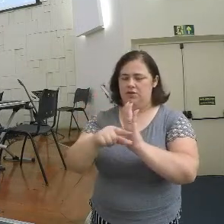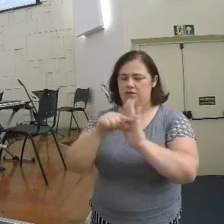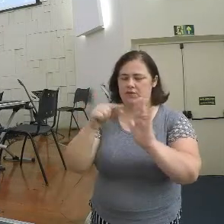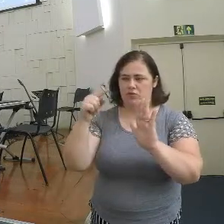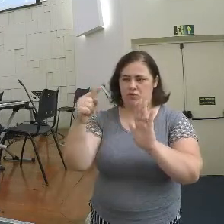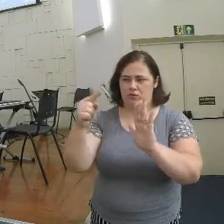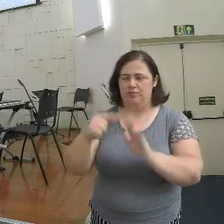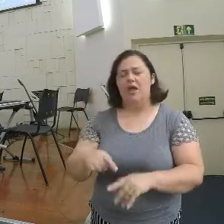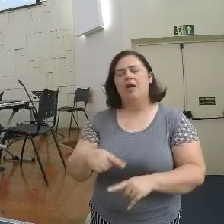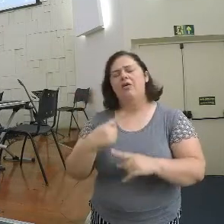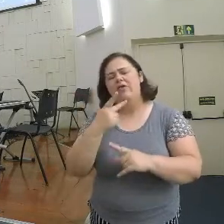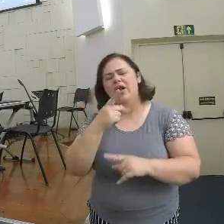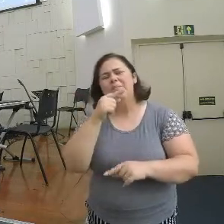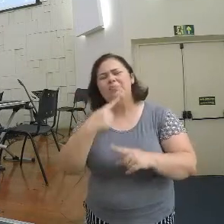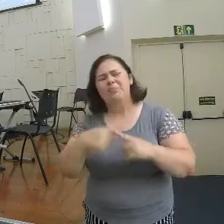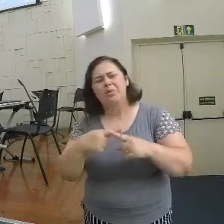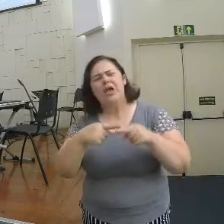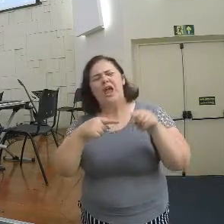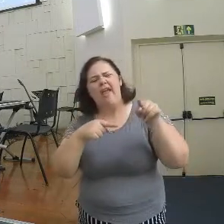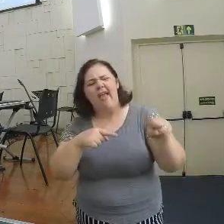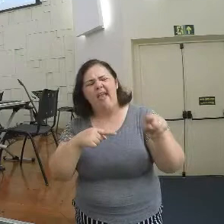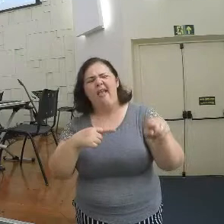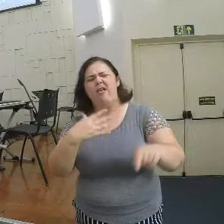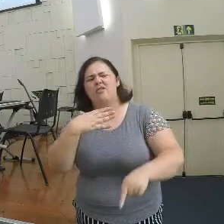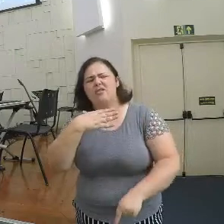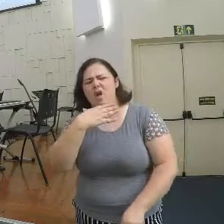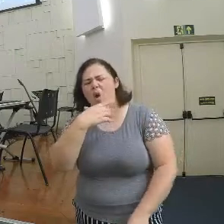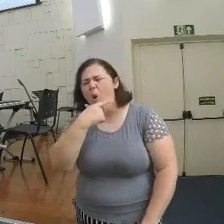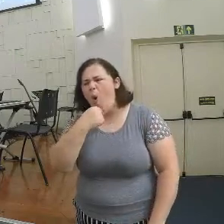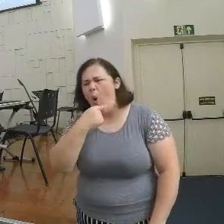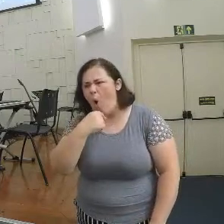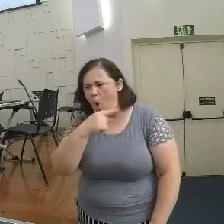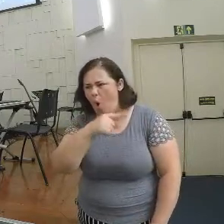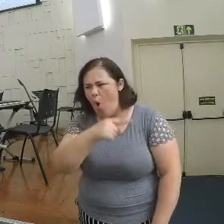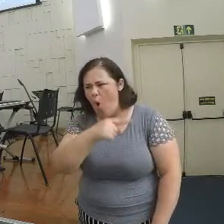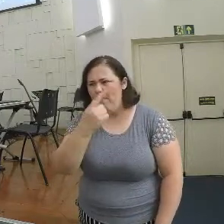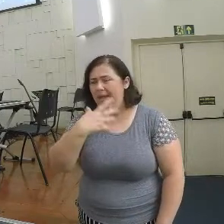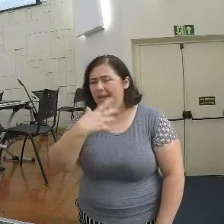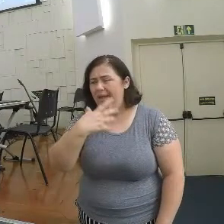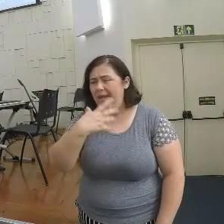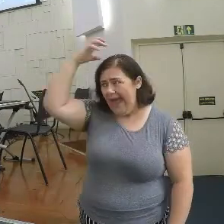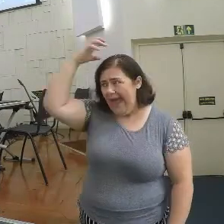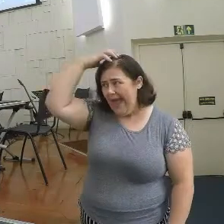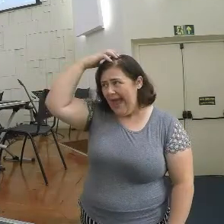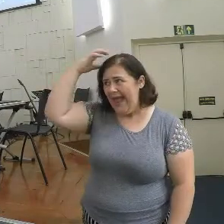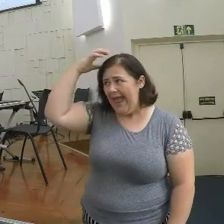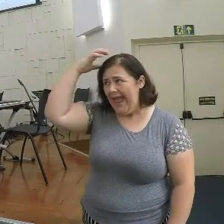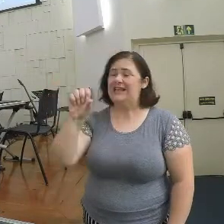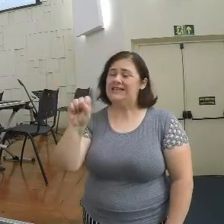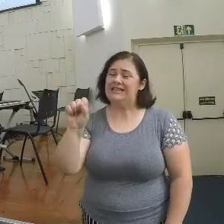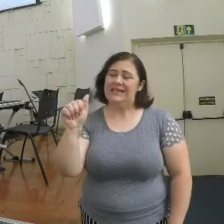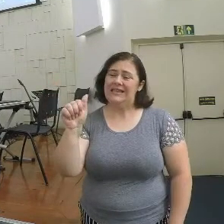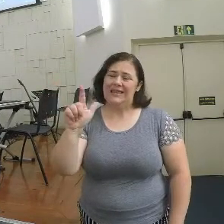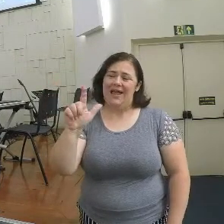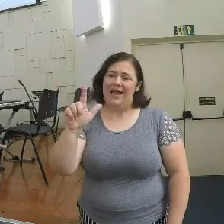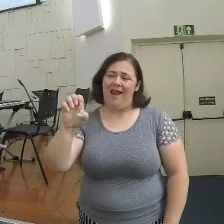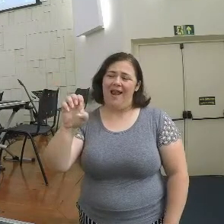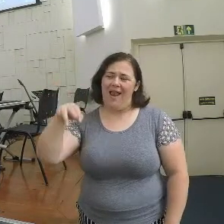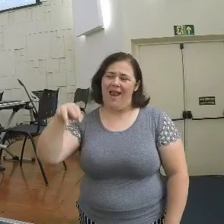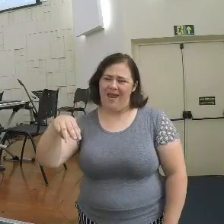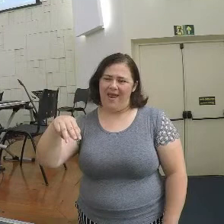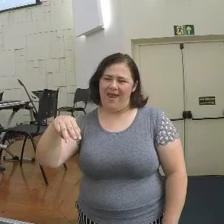de Salém, sacerdote do Deus Altíssimo. Me permita interromper aqui a leitura para te dizer, num